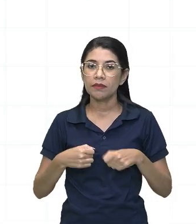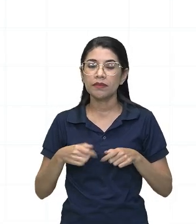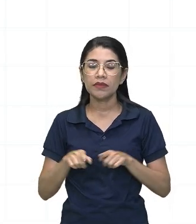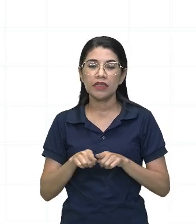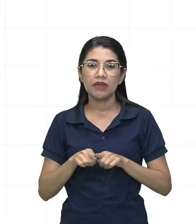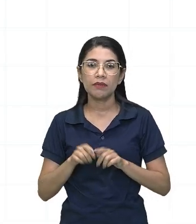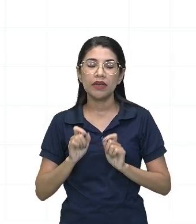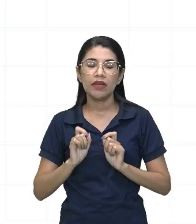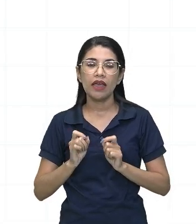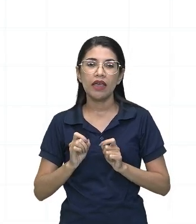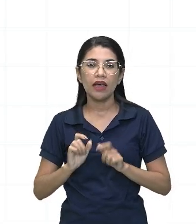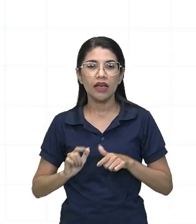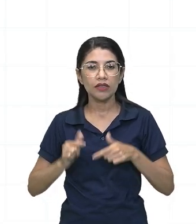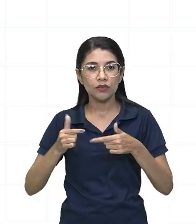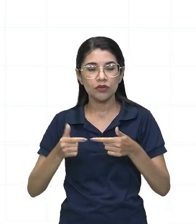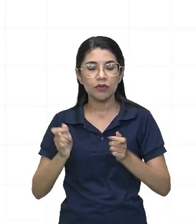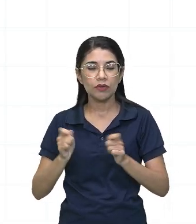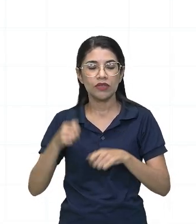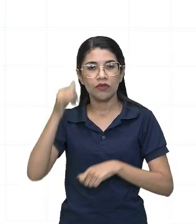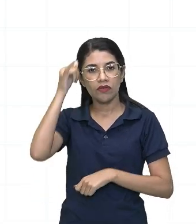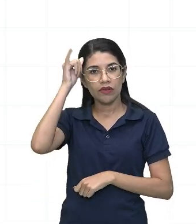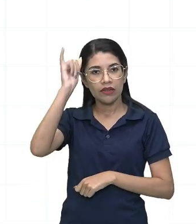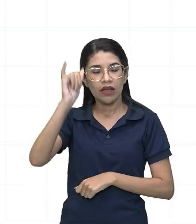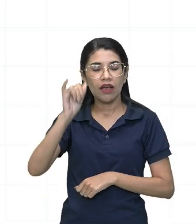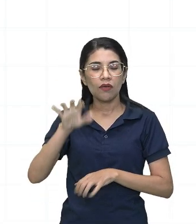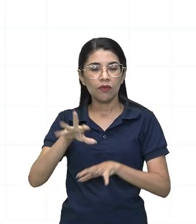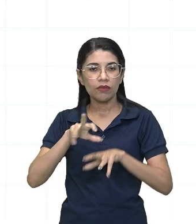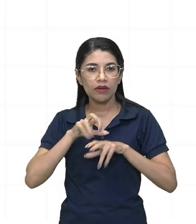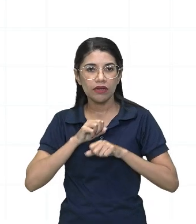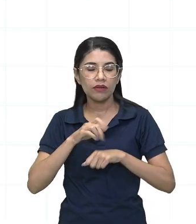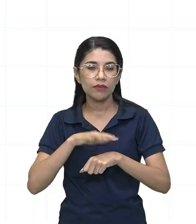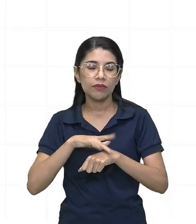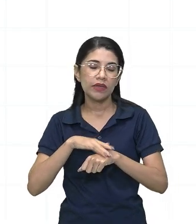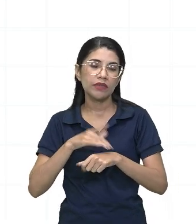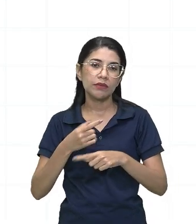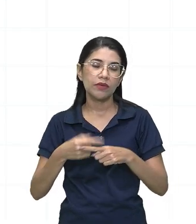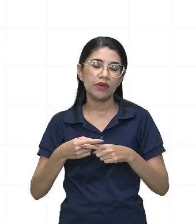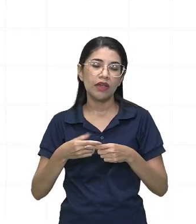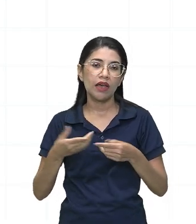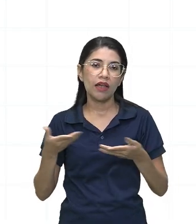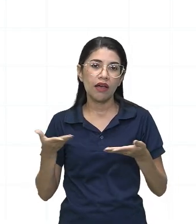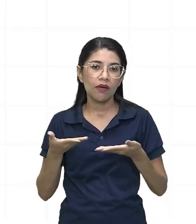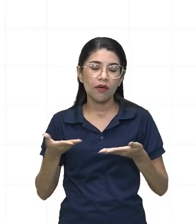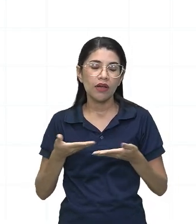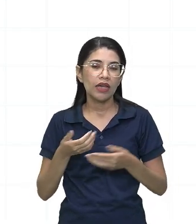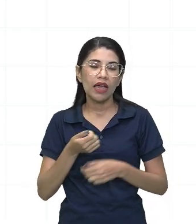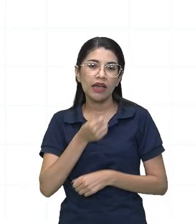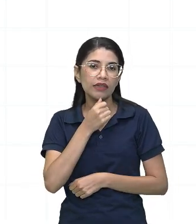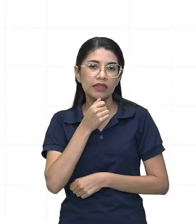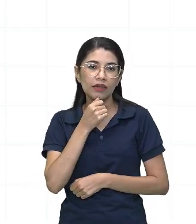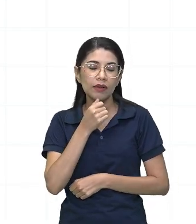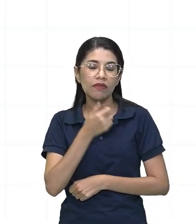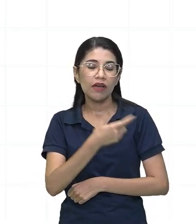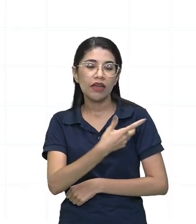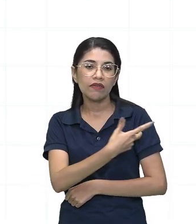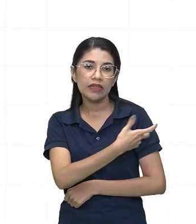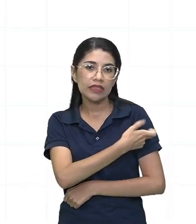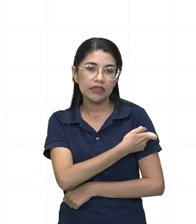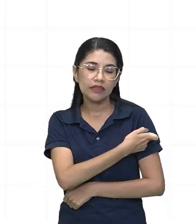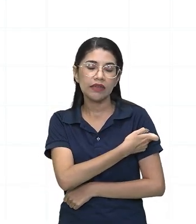essas atitudes para prevenir a malária, porque até o momento não existe uma vacina contra